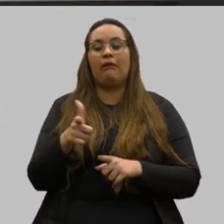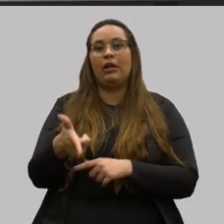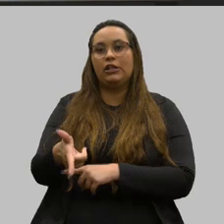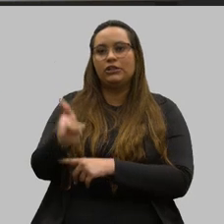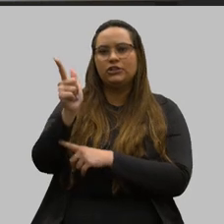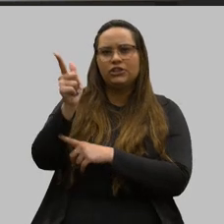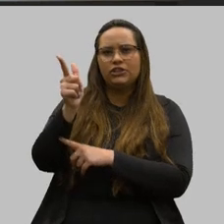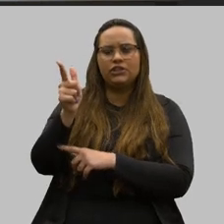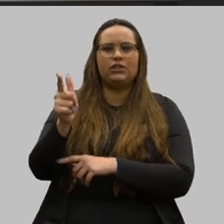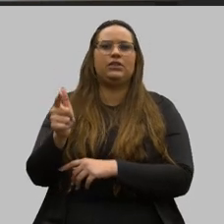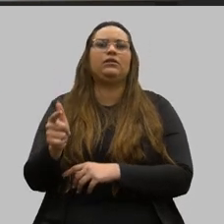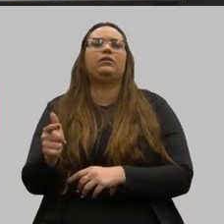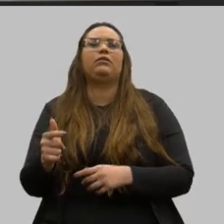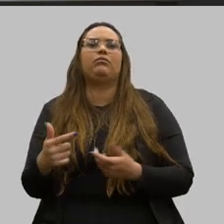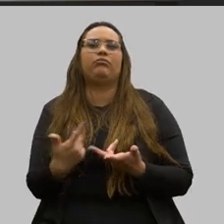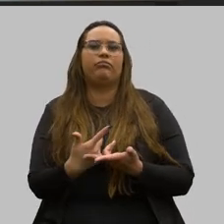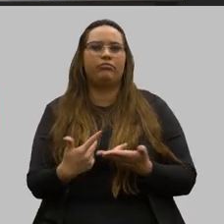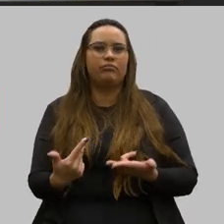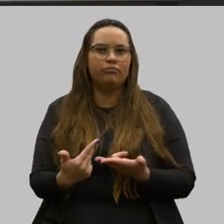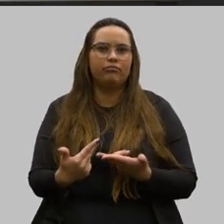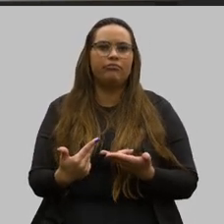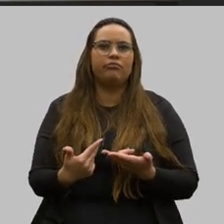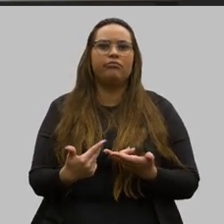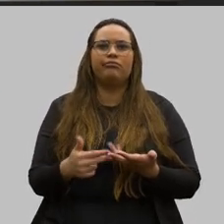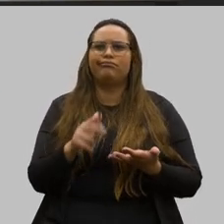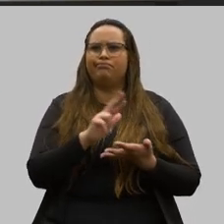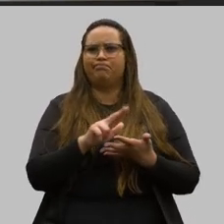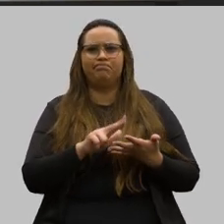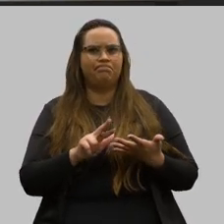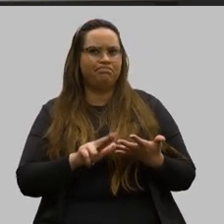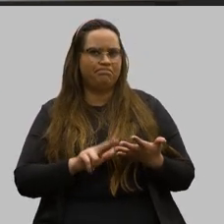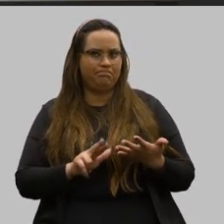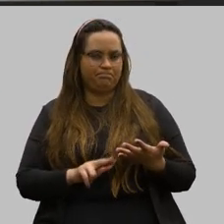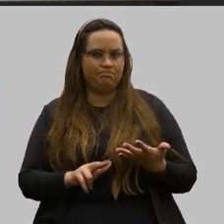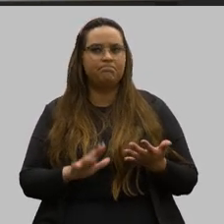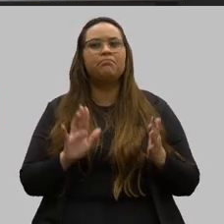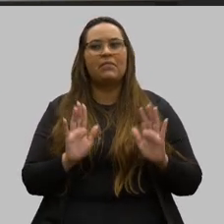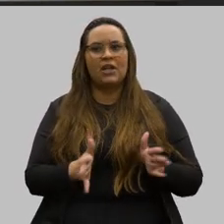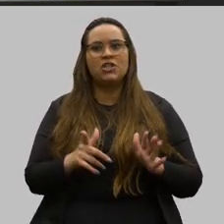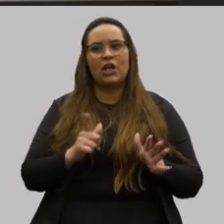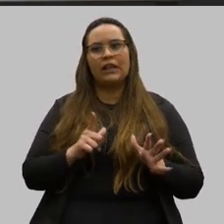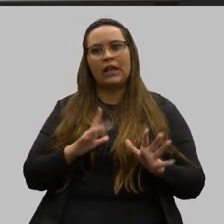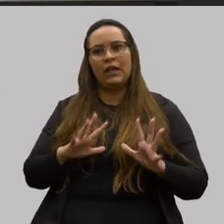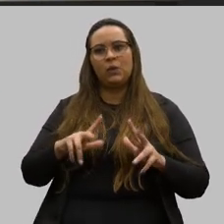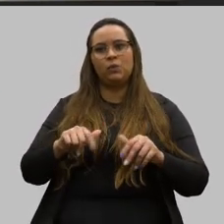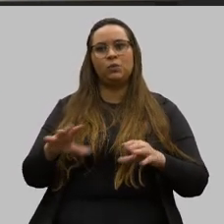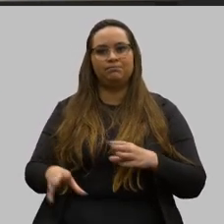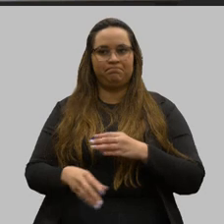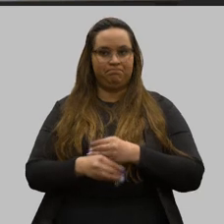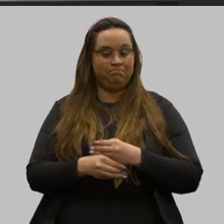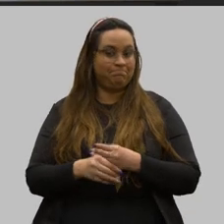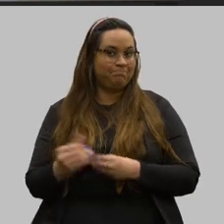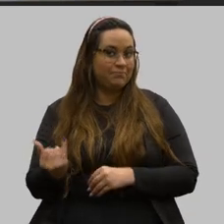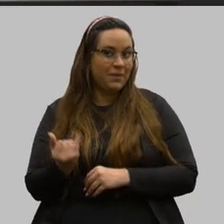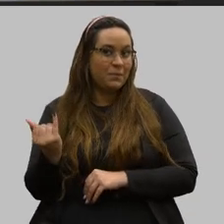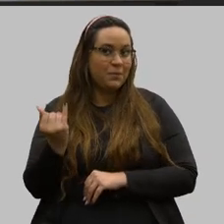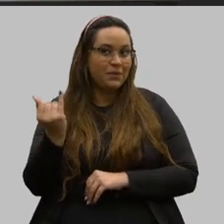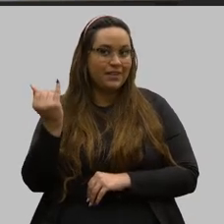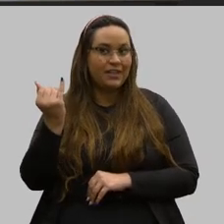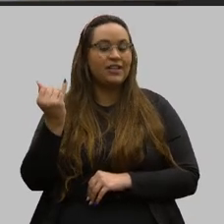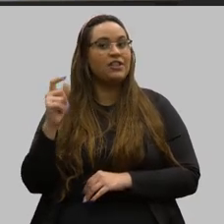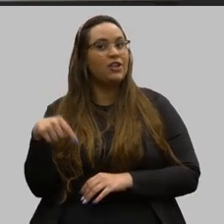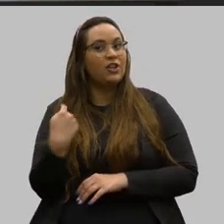Eh o nosso treinamento tá praticamente Eh abarcando toda a Nossa tropa Então isso é importante e a ideia é que a gente